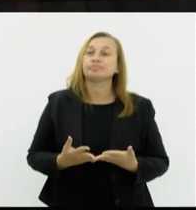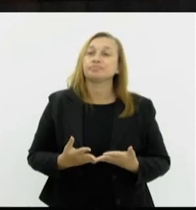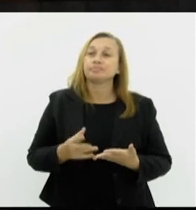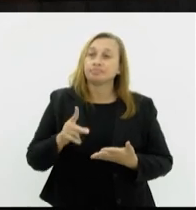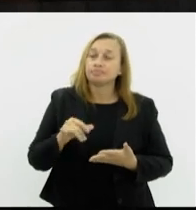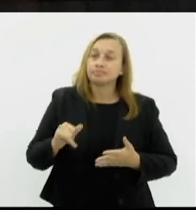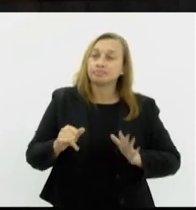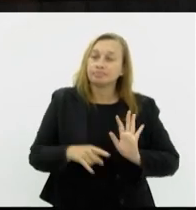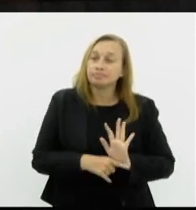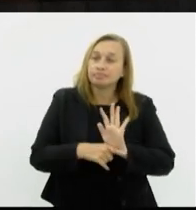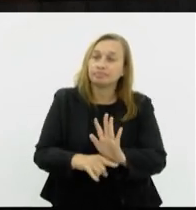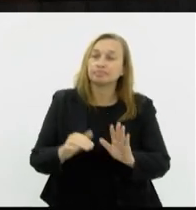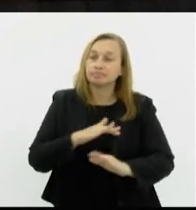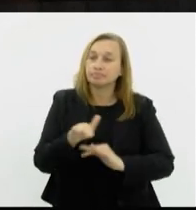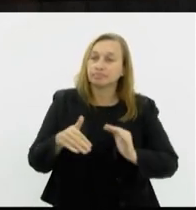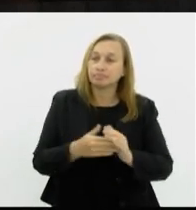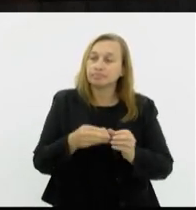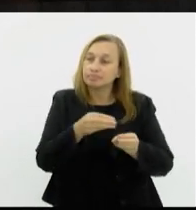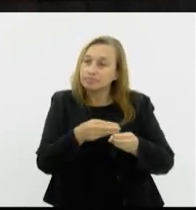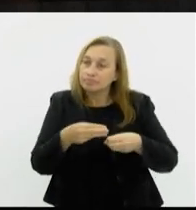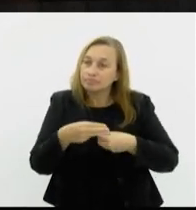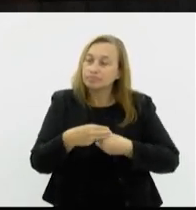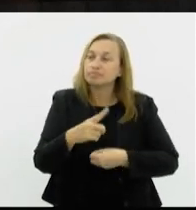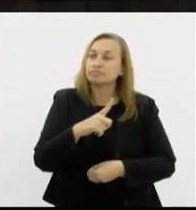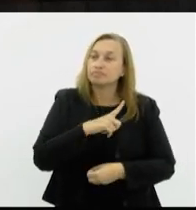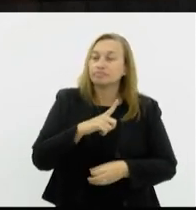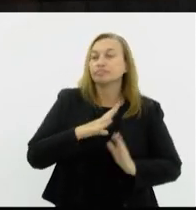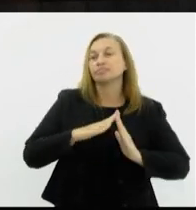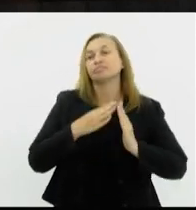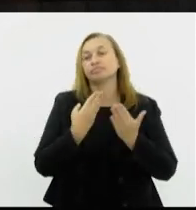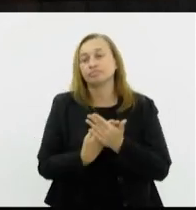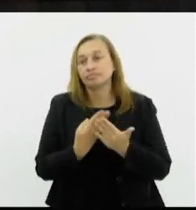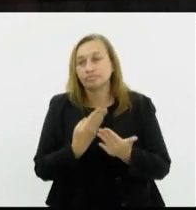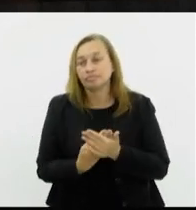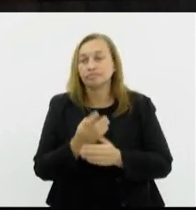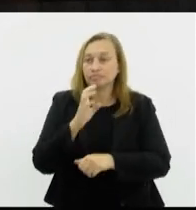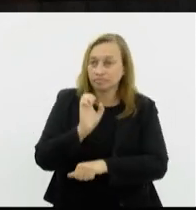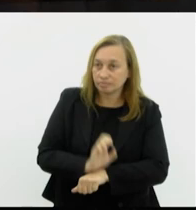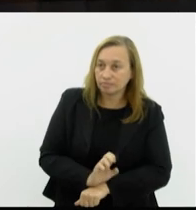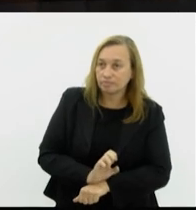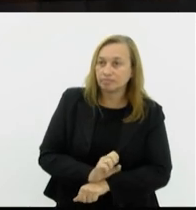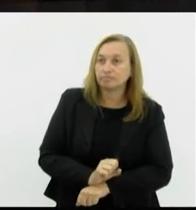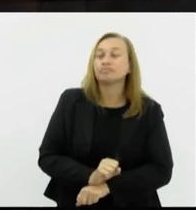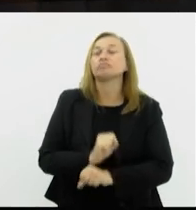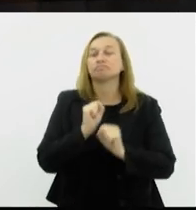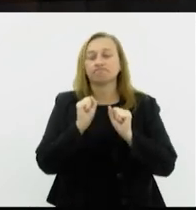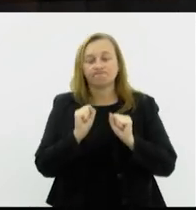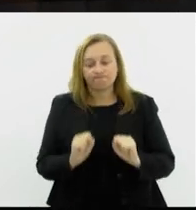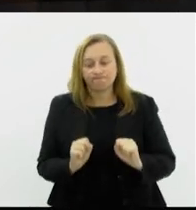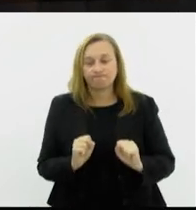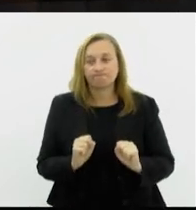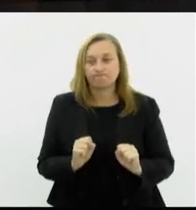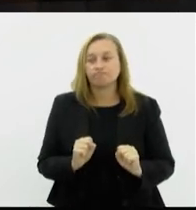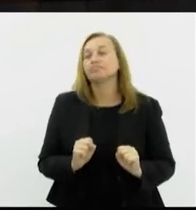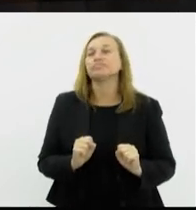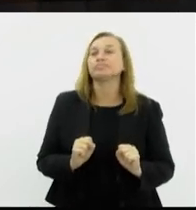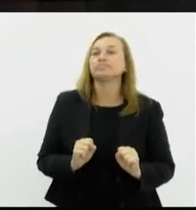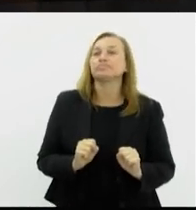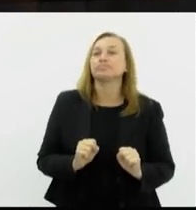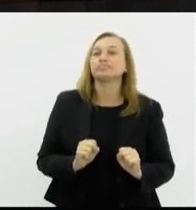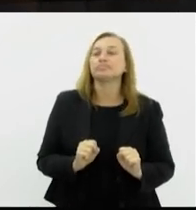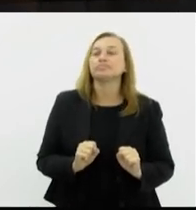todos os municípios que possuem escolas estaduais, eles possam, não é, através